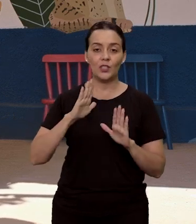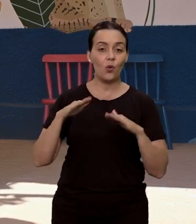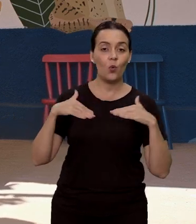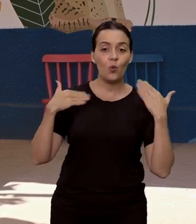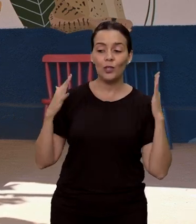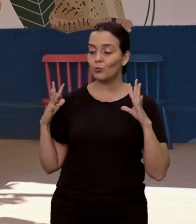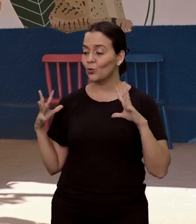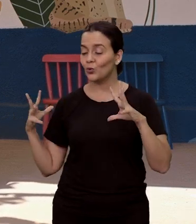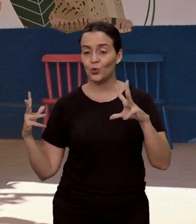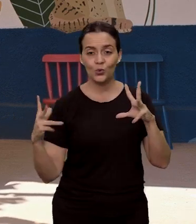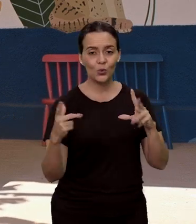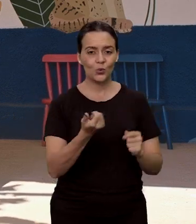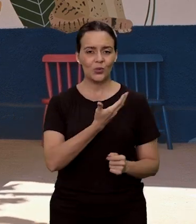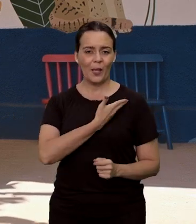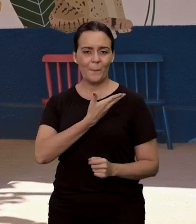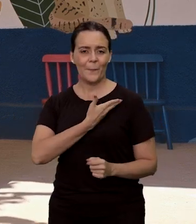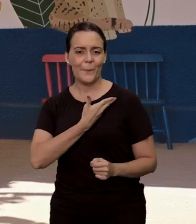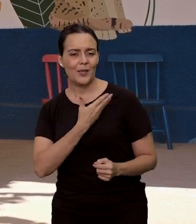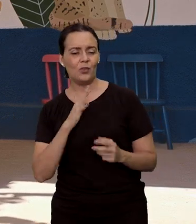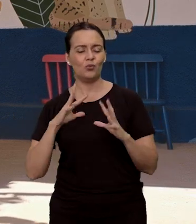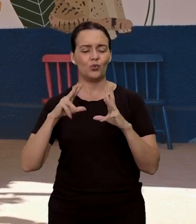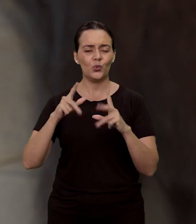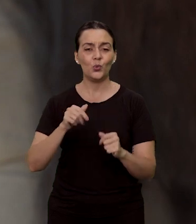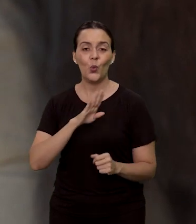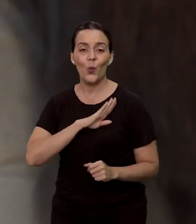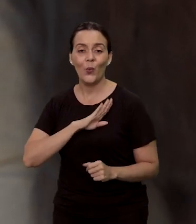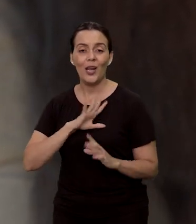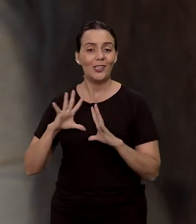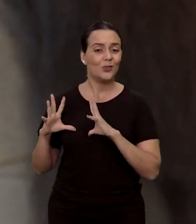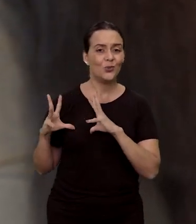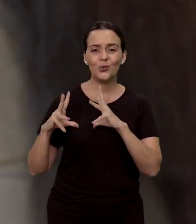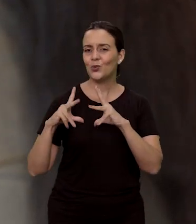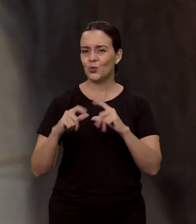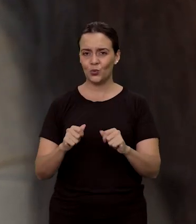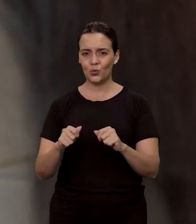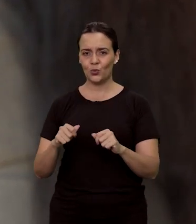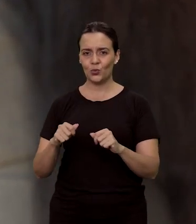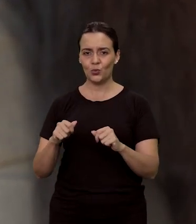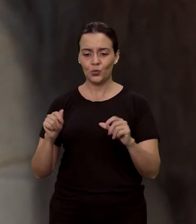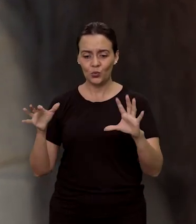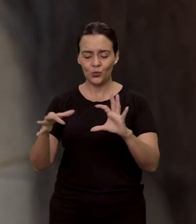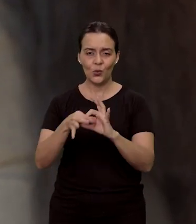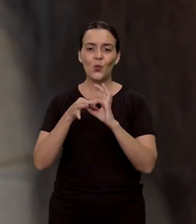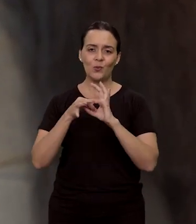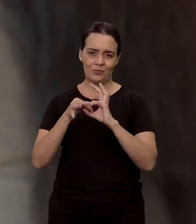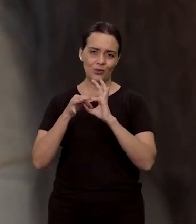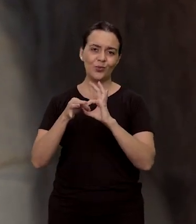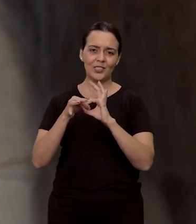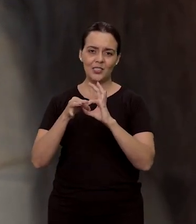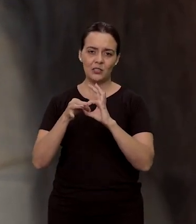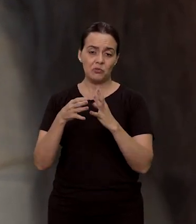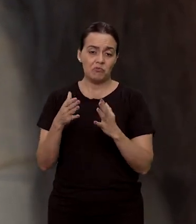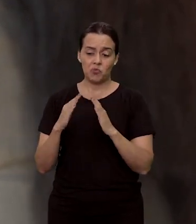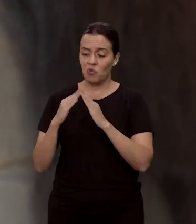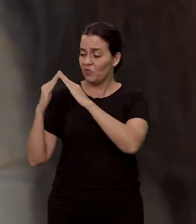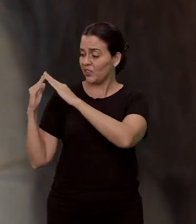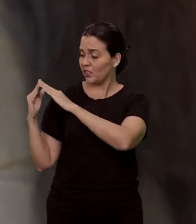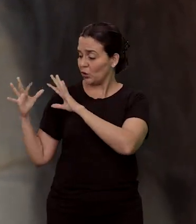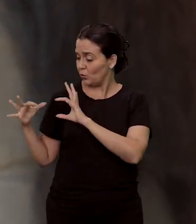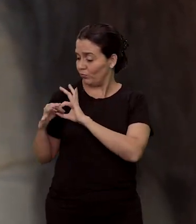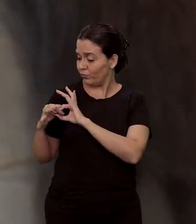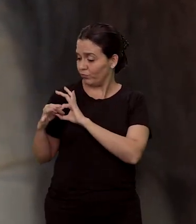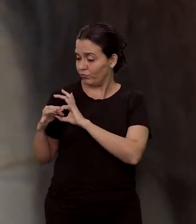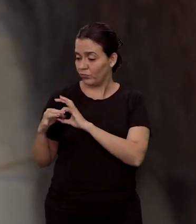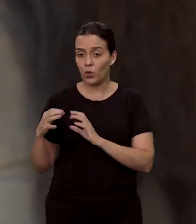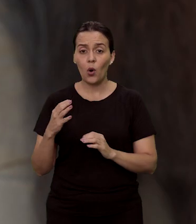meus pares, quando os meus amigos, quando os meus colegas e quando as pessoas que não estão dentro da minha rede. Quando um vizinho, quando um morador